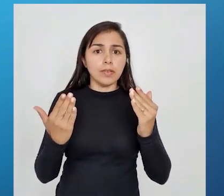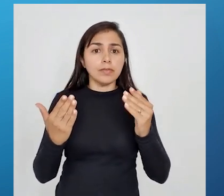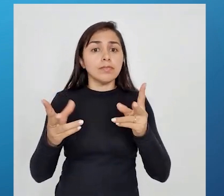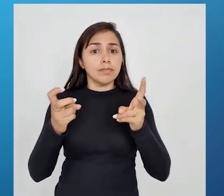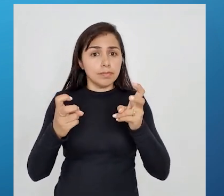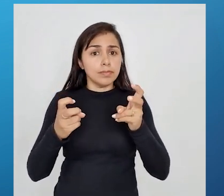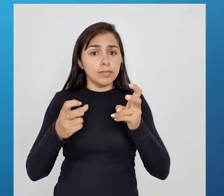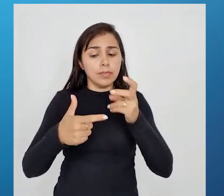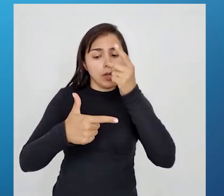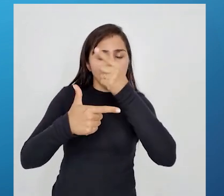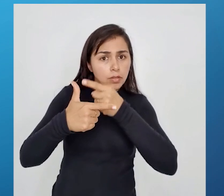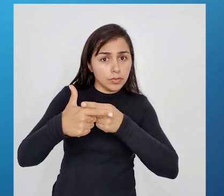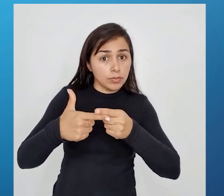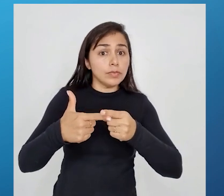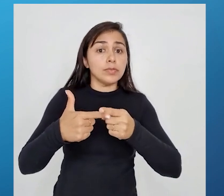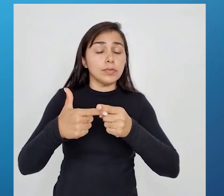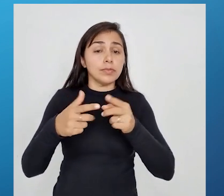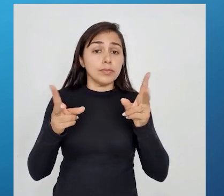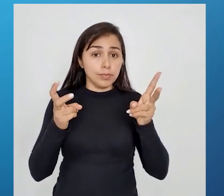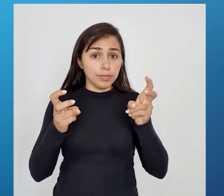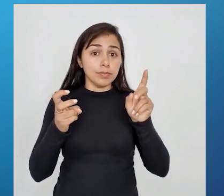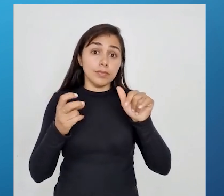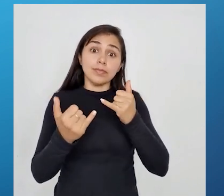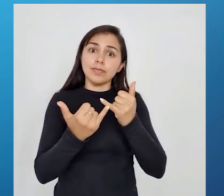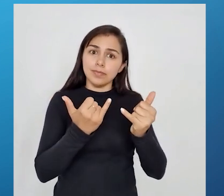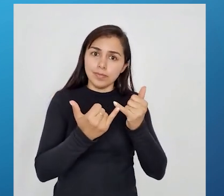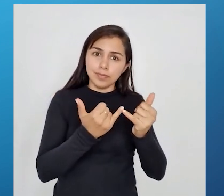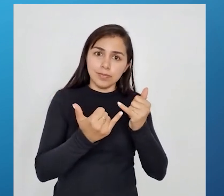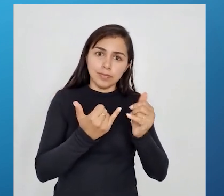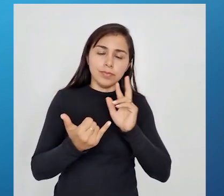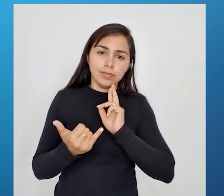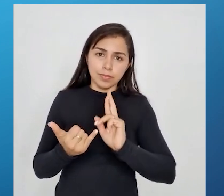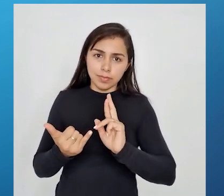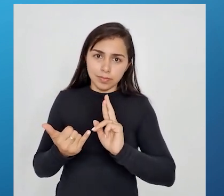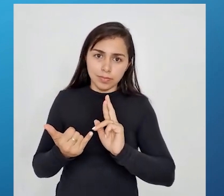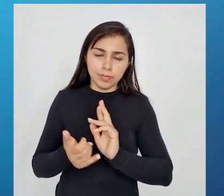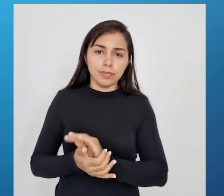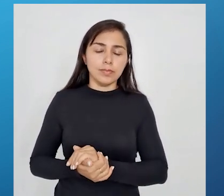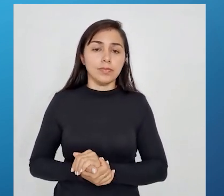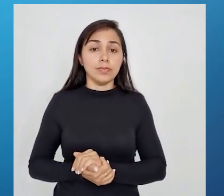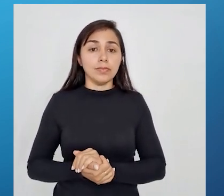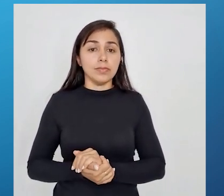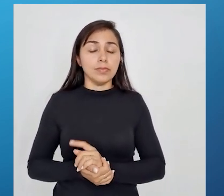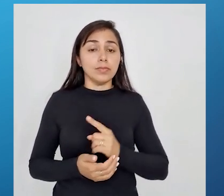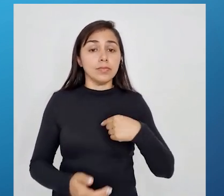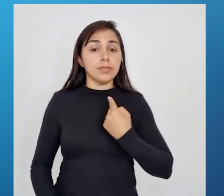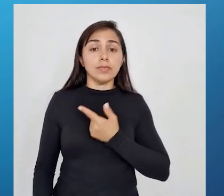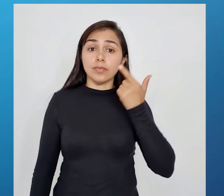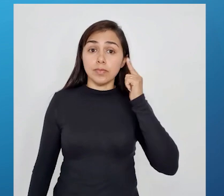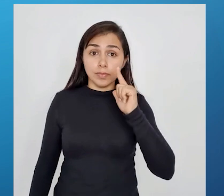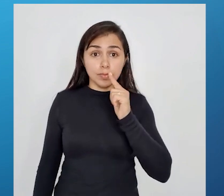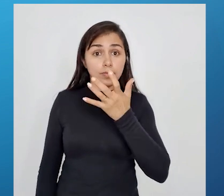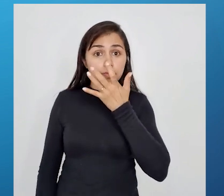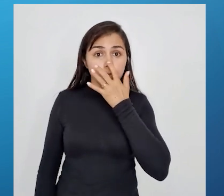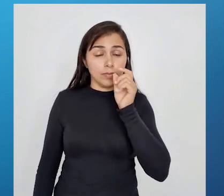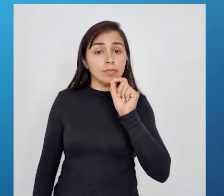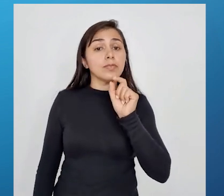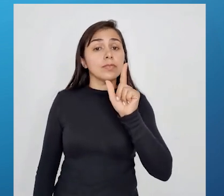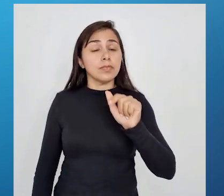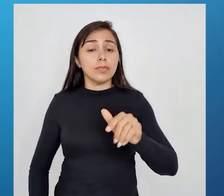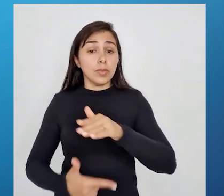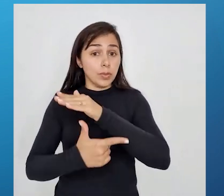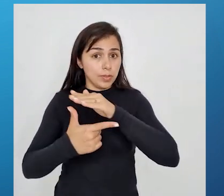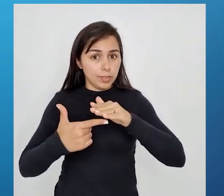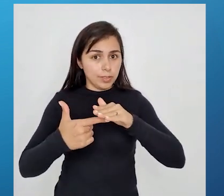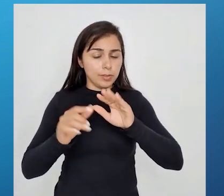válida, certo? Pelas questões de semelhança. Então a gente já consegue observar que essas medidas, elas podem